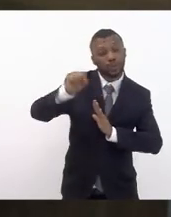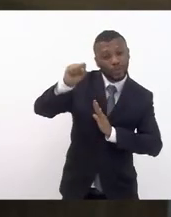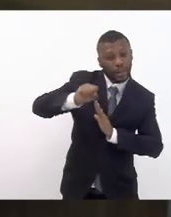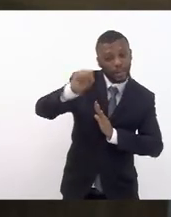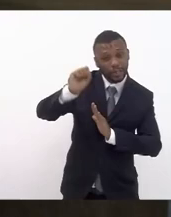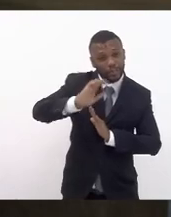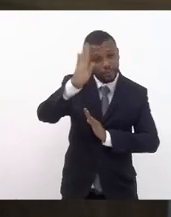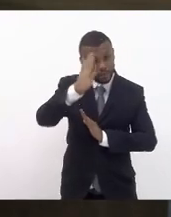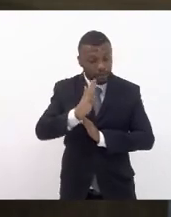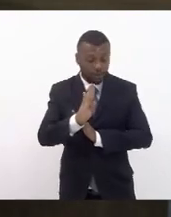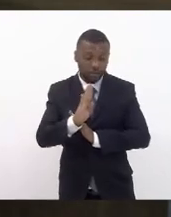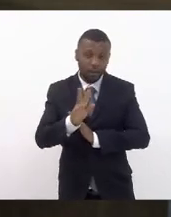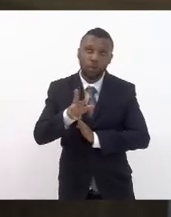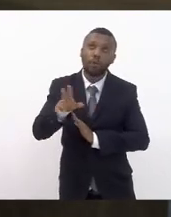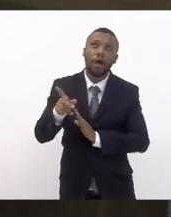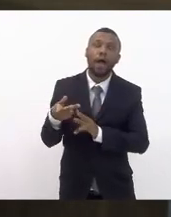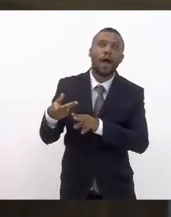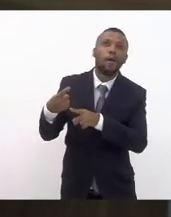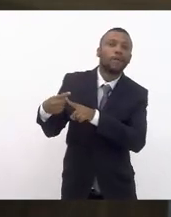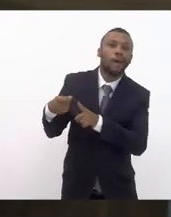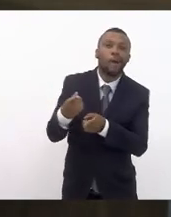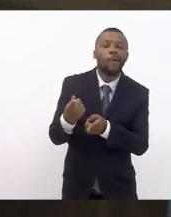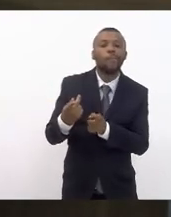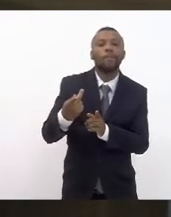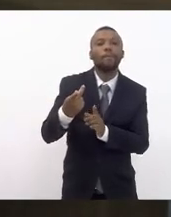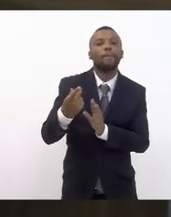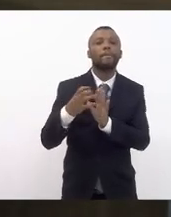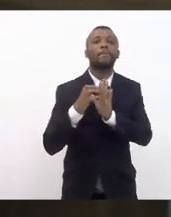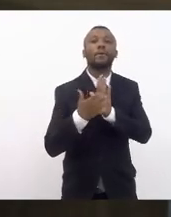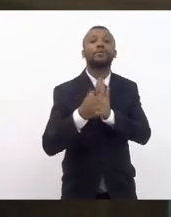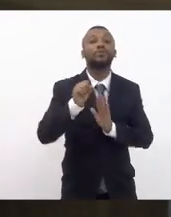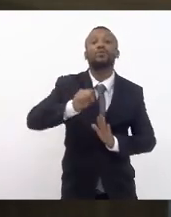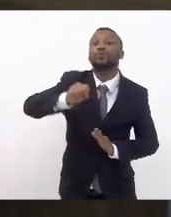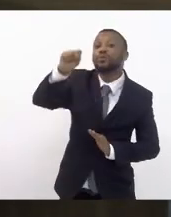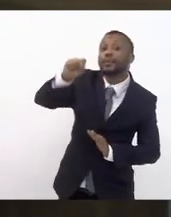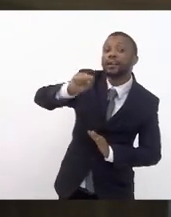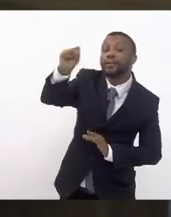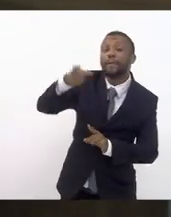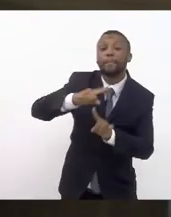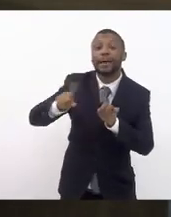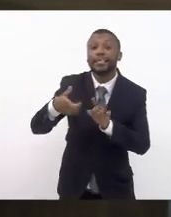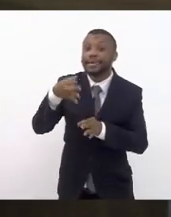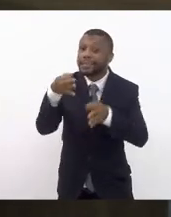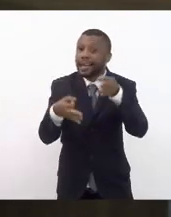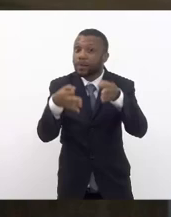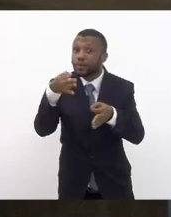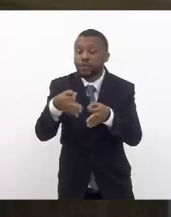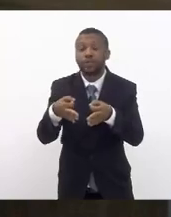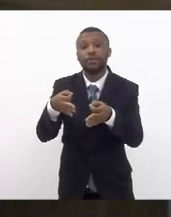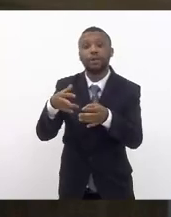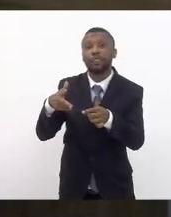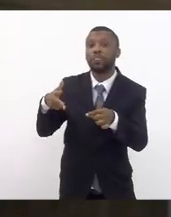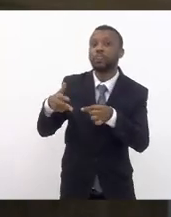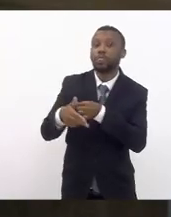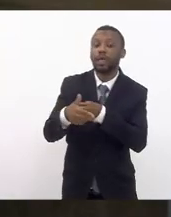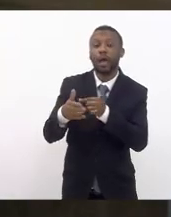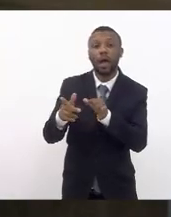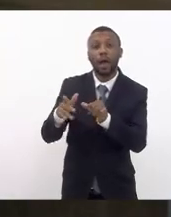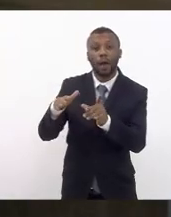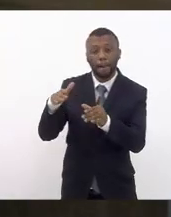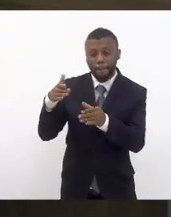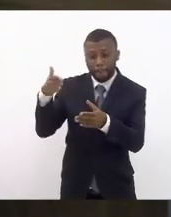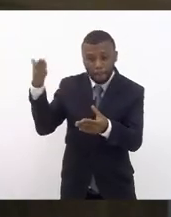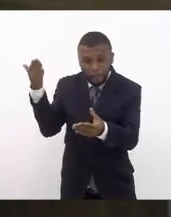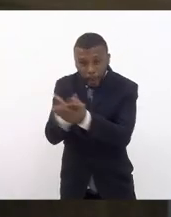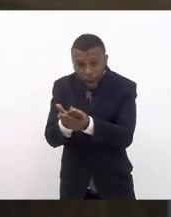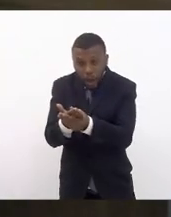fato de ser um partido socialista, mas um partido que impediu na justiça as ações da Polícia Militar, não merece